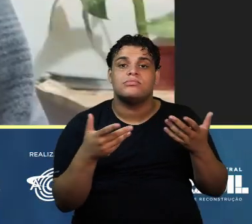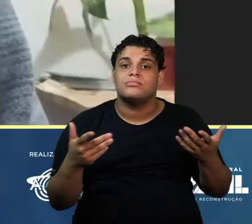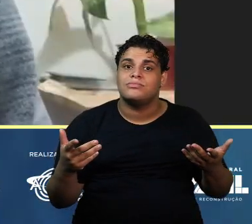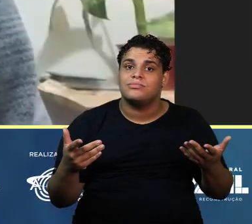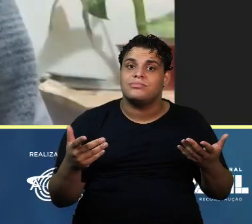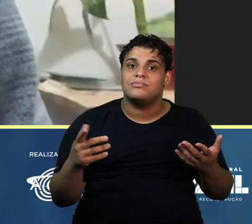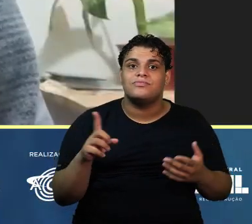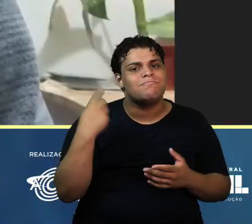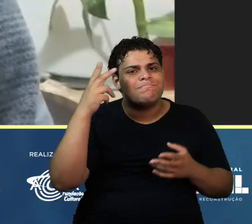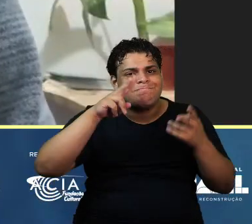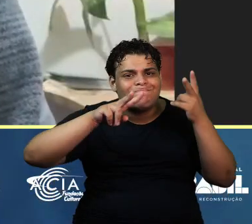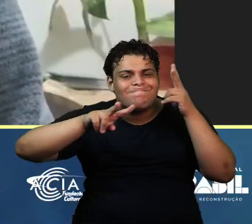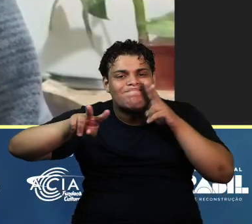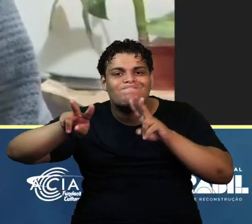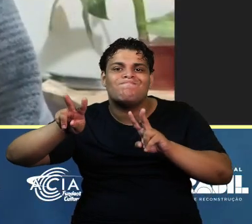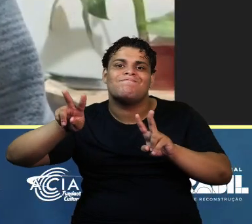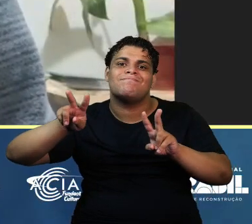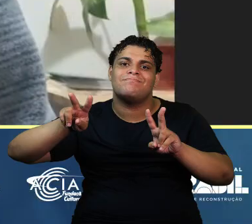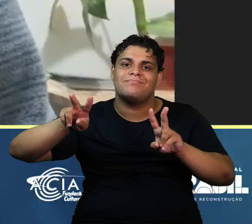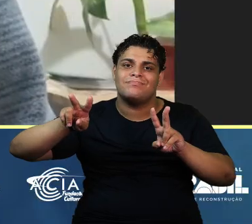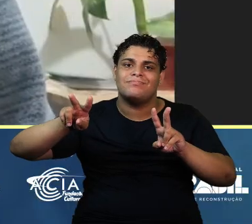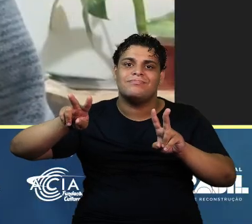para uma parte